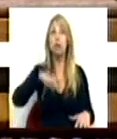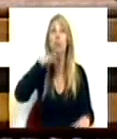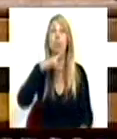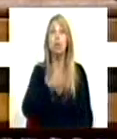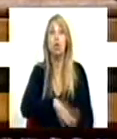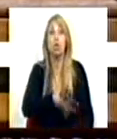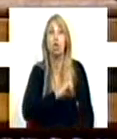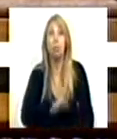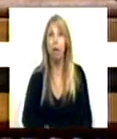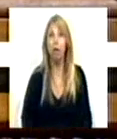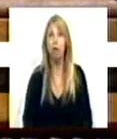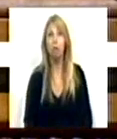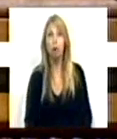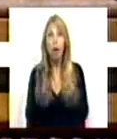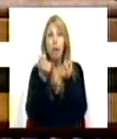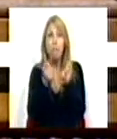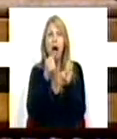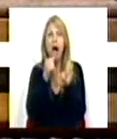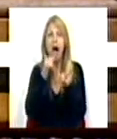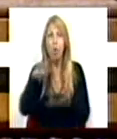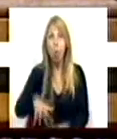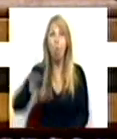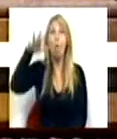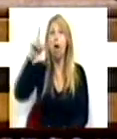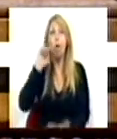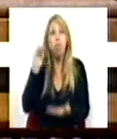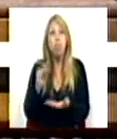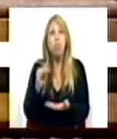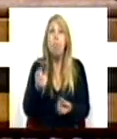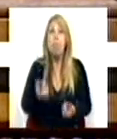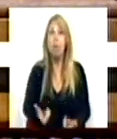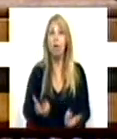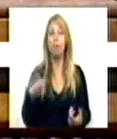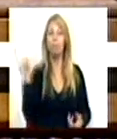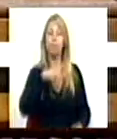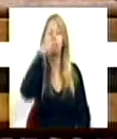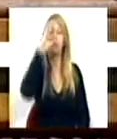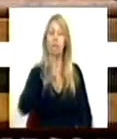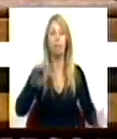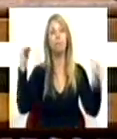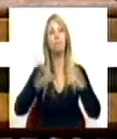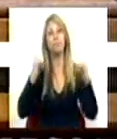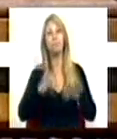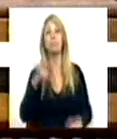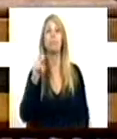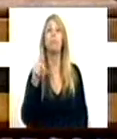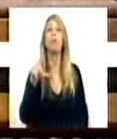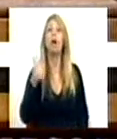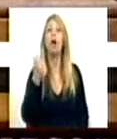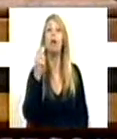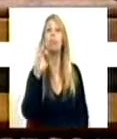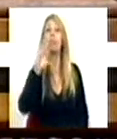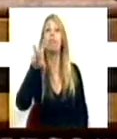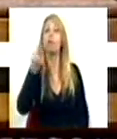e escassez de caudal. E nós sabemos que a Convenção da Albufeira não está a garantir os